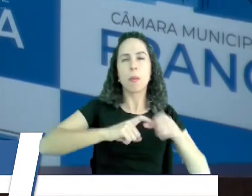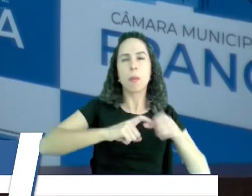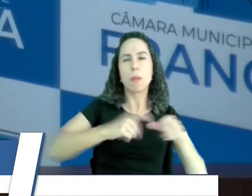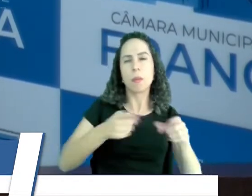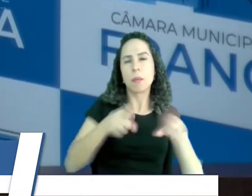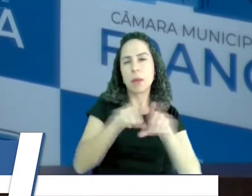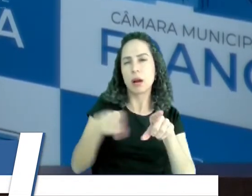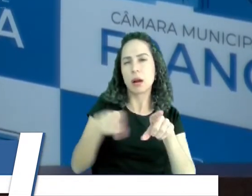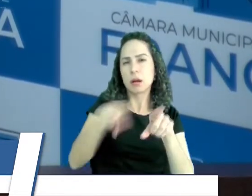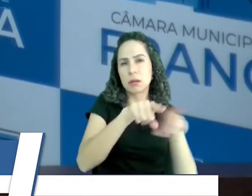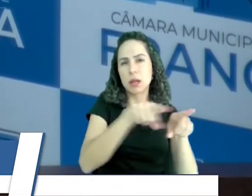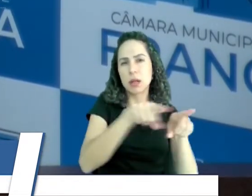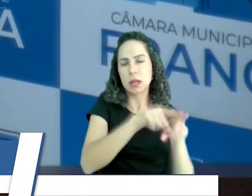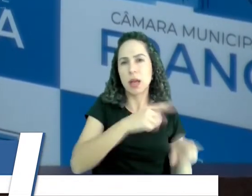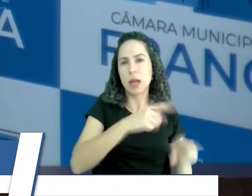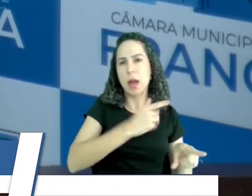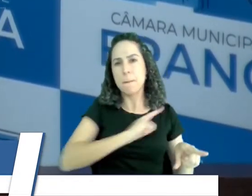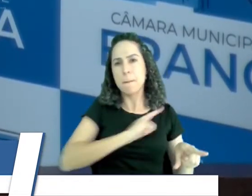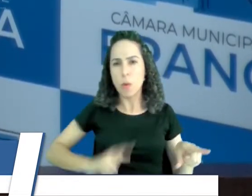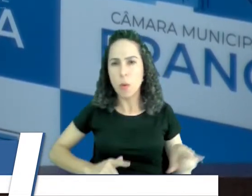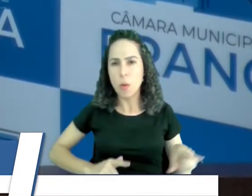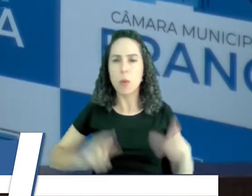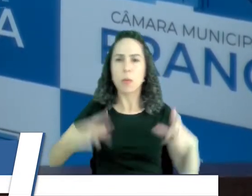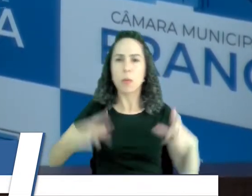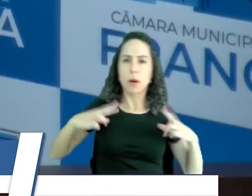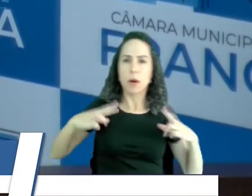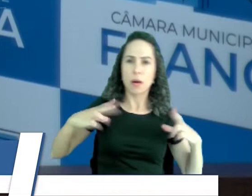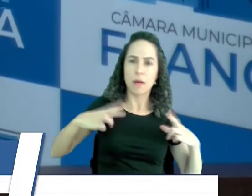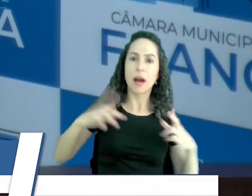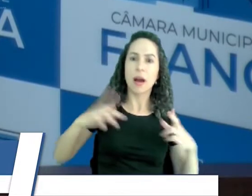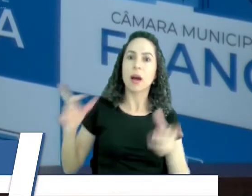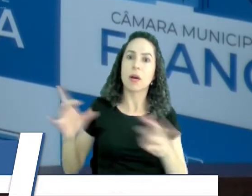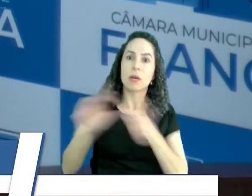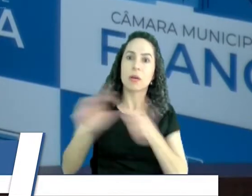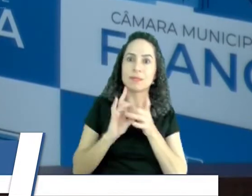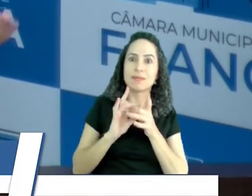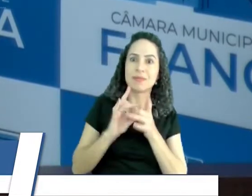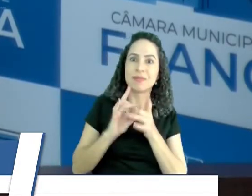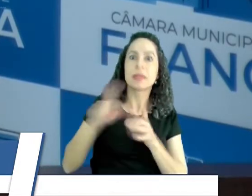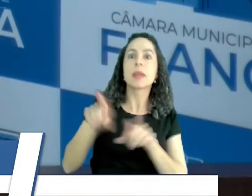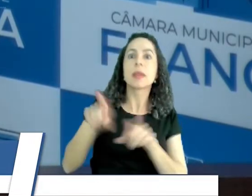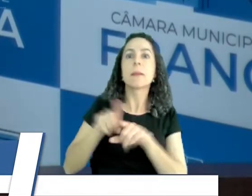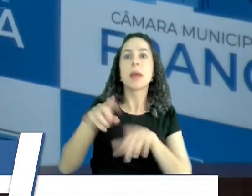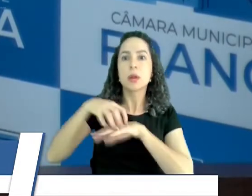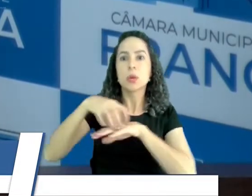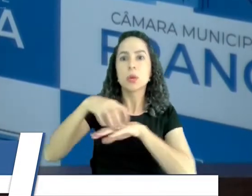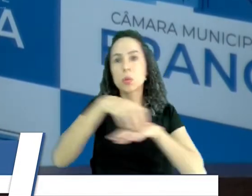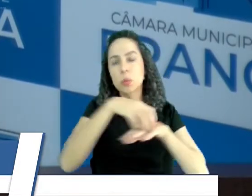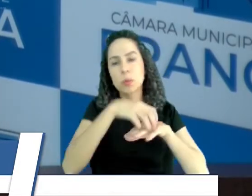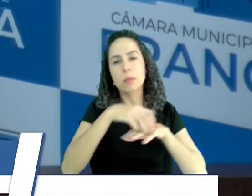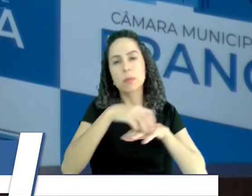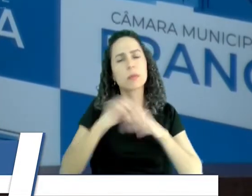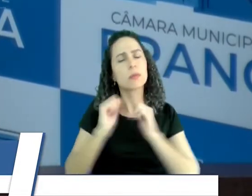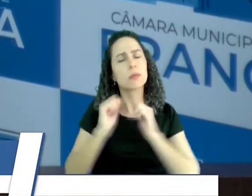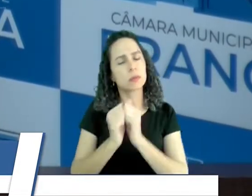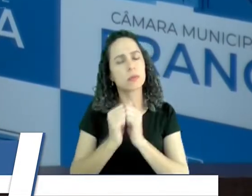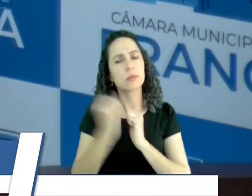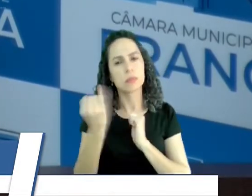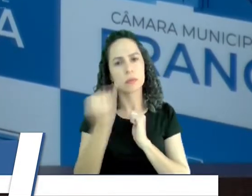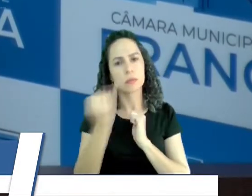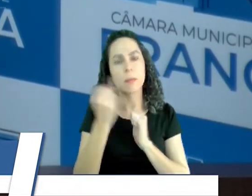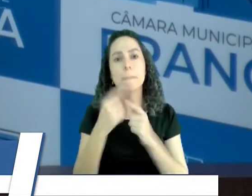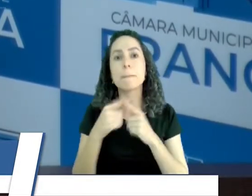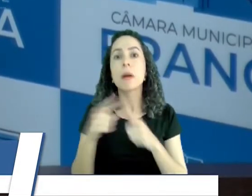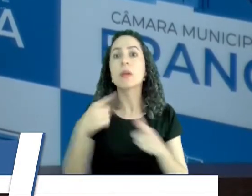parcerias público-privadas dentro do turismo hoje são muito, em qualquer segmento, são muito relevantes. Mas nós não